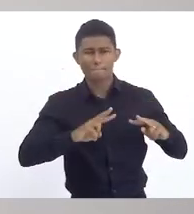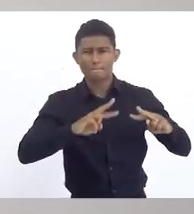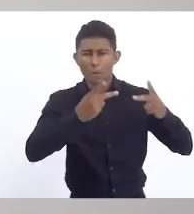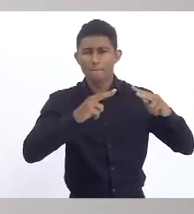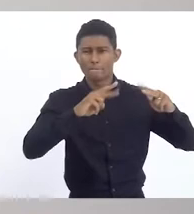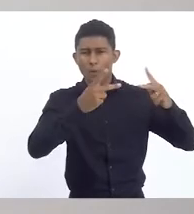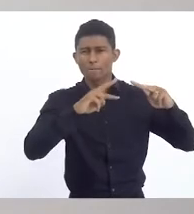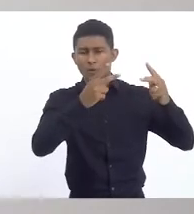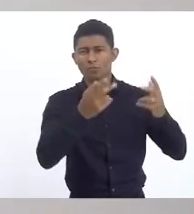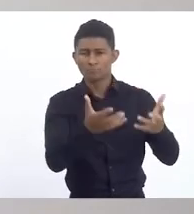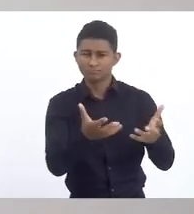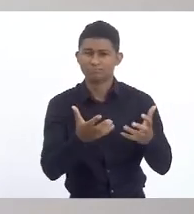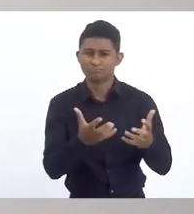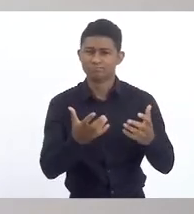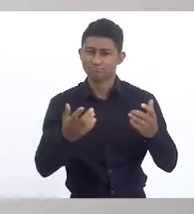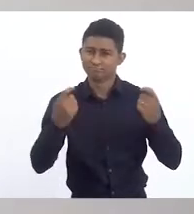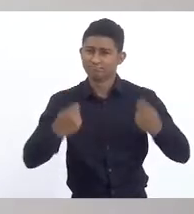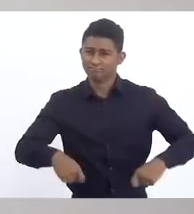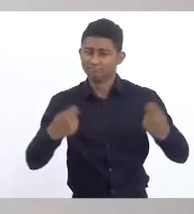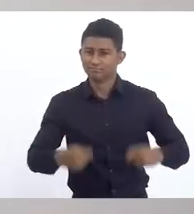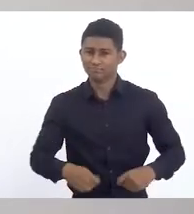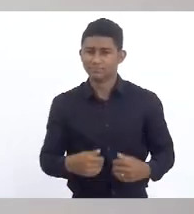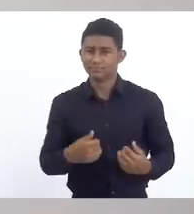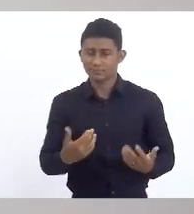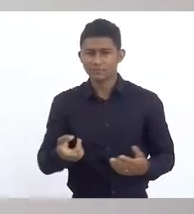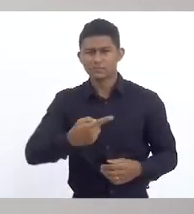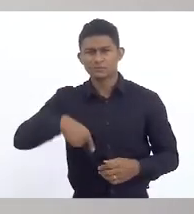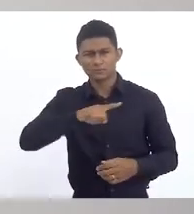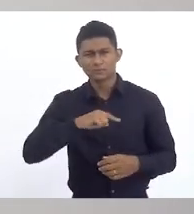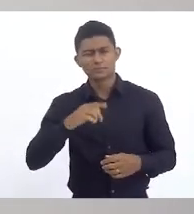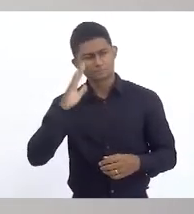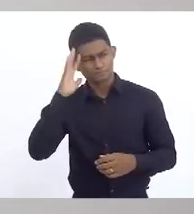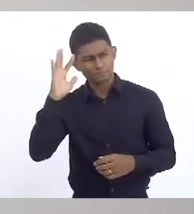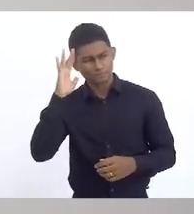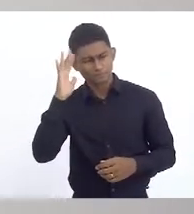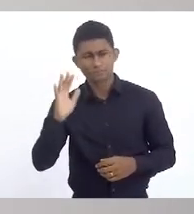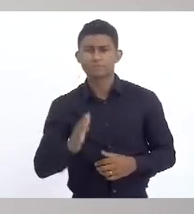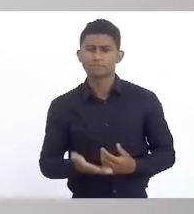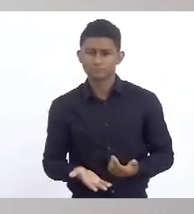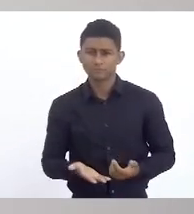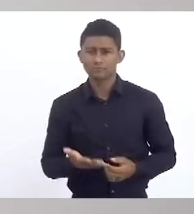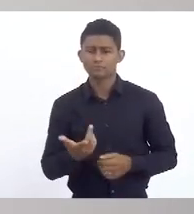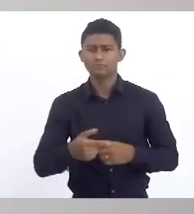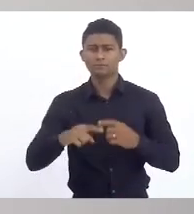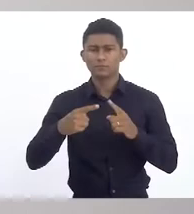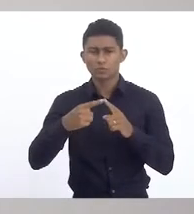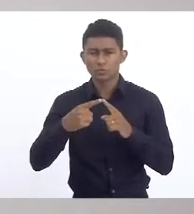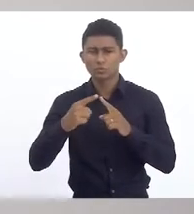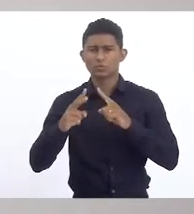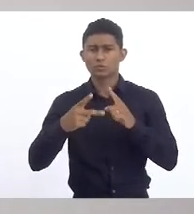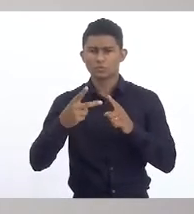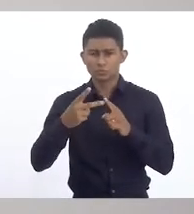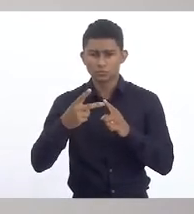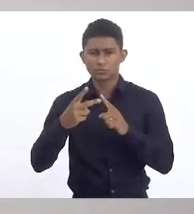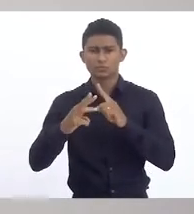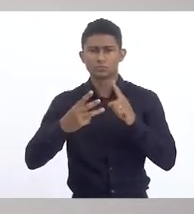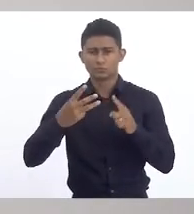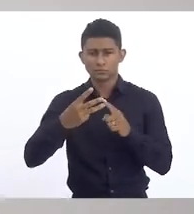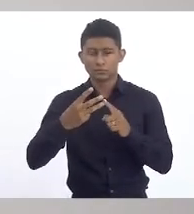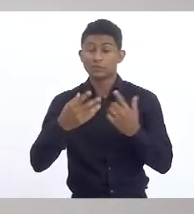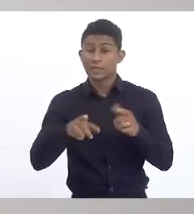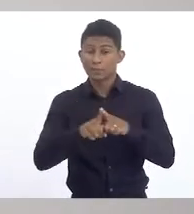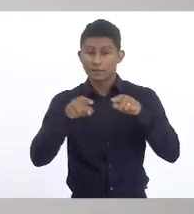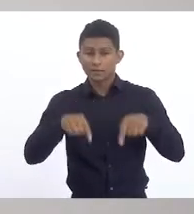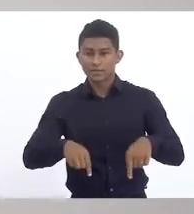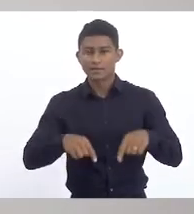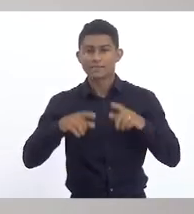de vista da arrecadação. Então, tendo essa premissa, e aí o ferramental, que também a casa aqui está ajudando